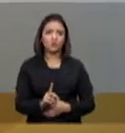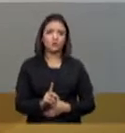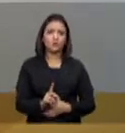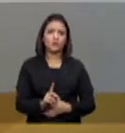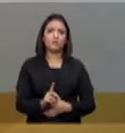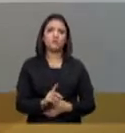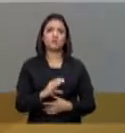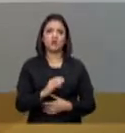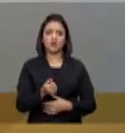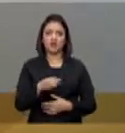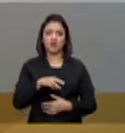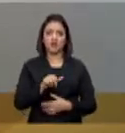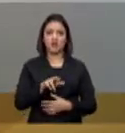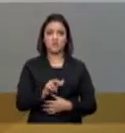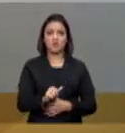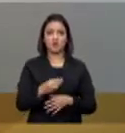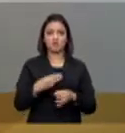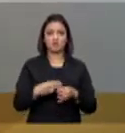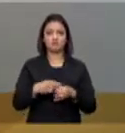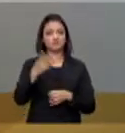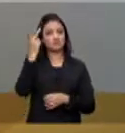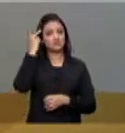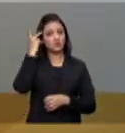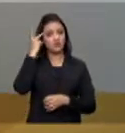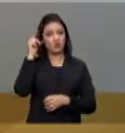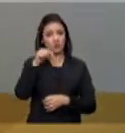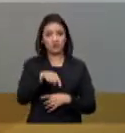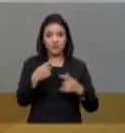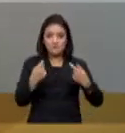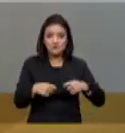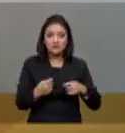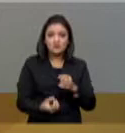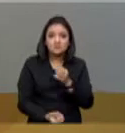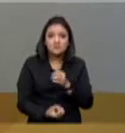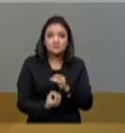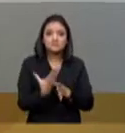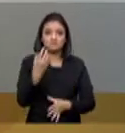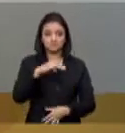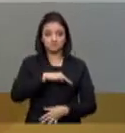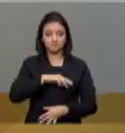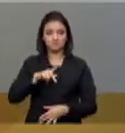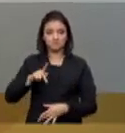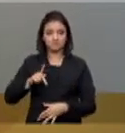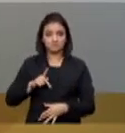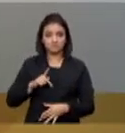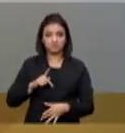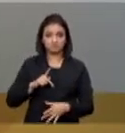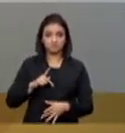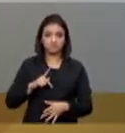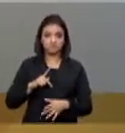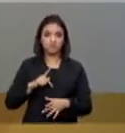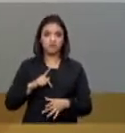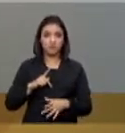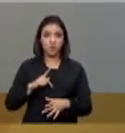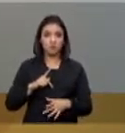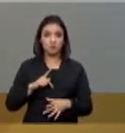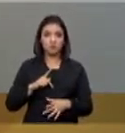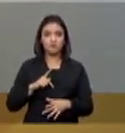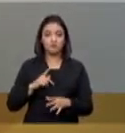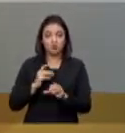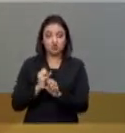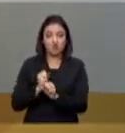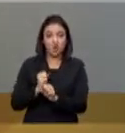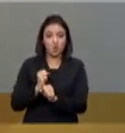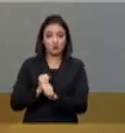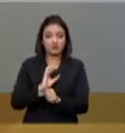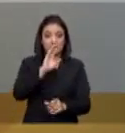da Câmara Municipal de São Paulo instituir e regulamentar um Ministério Público para este Conselho de Contas, para